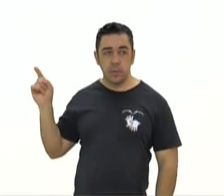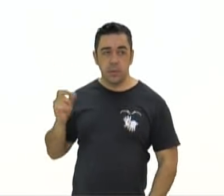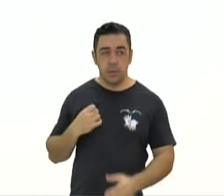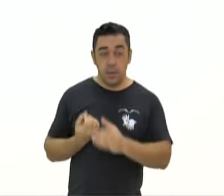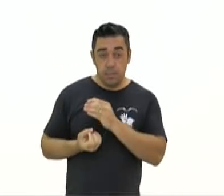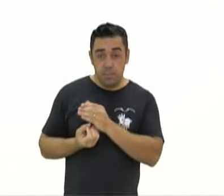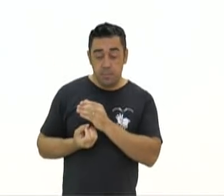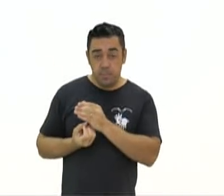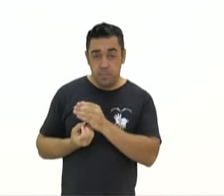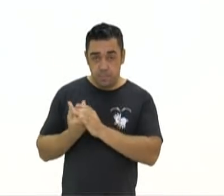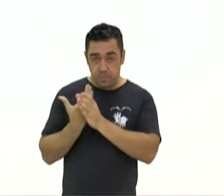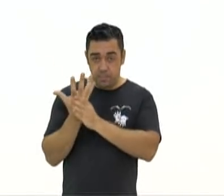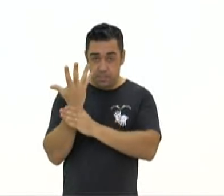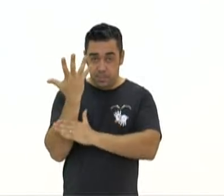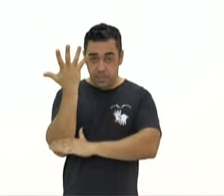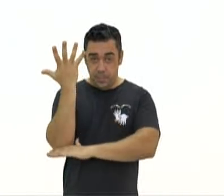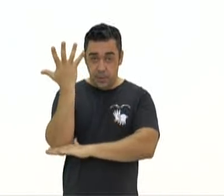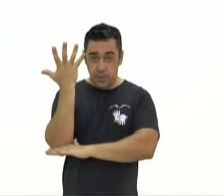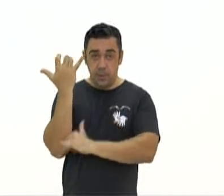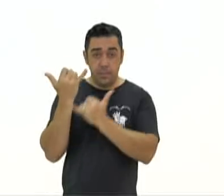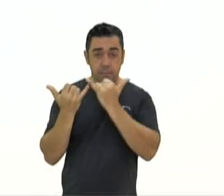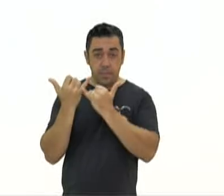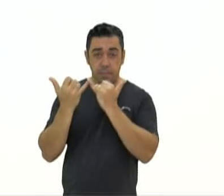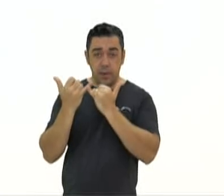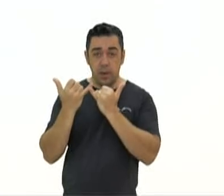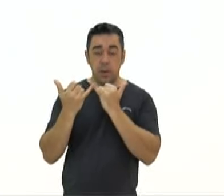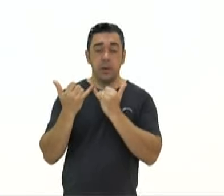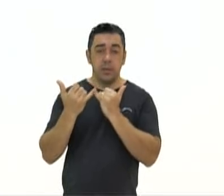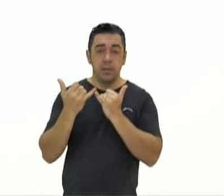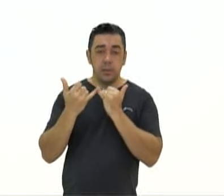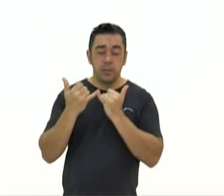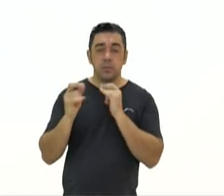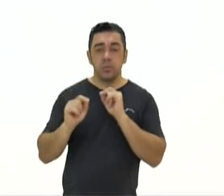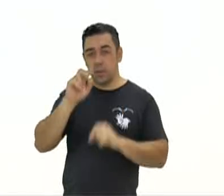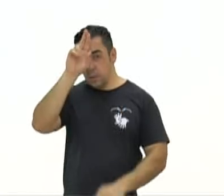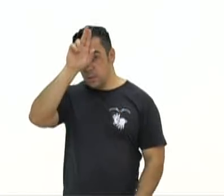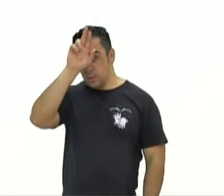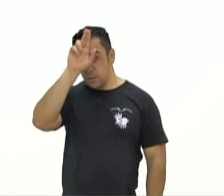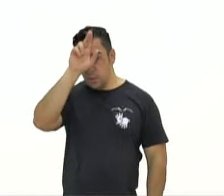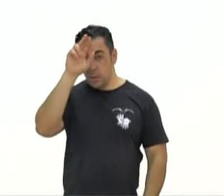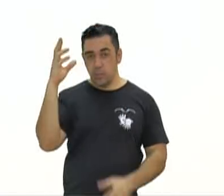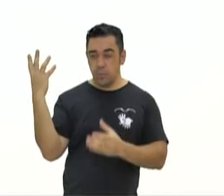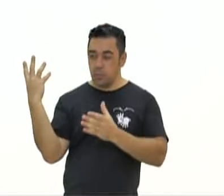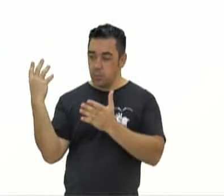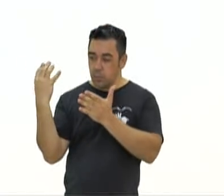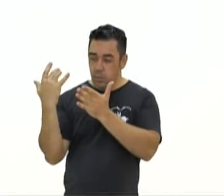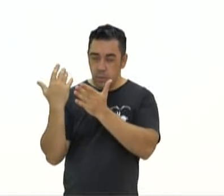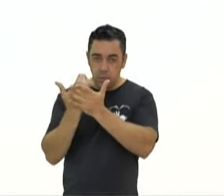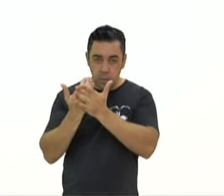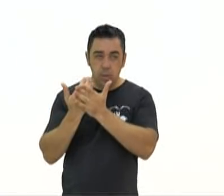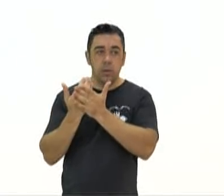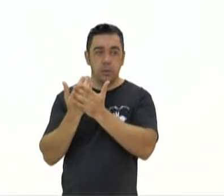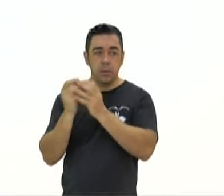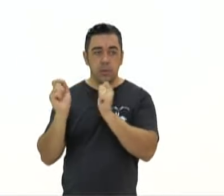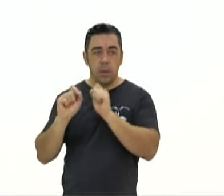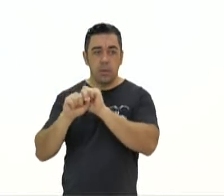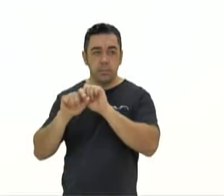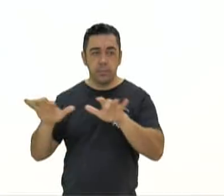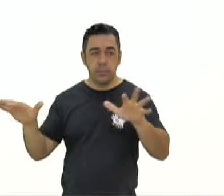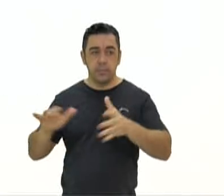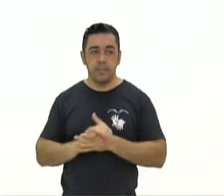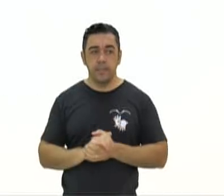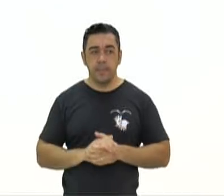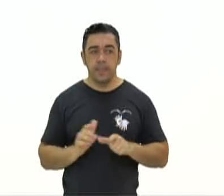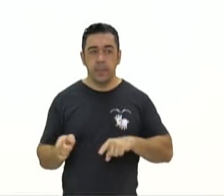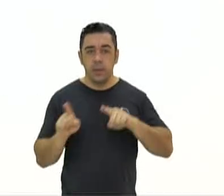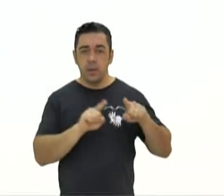né, flores que se assemelham a insetos. Por quê? Atraem insetos que polinizam. Né? No caso aqui da borboleta